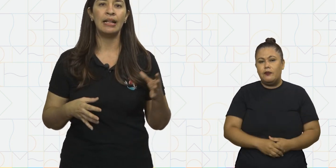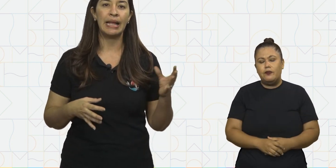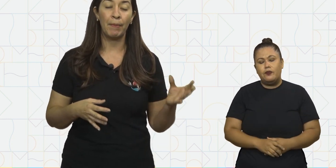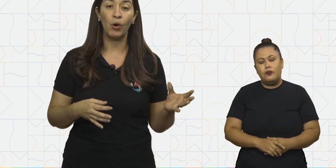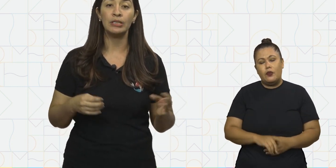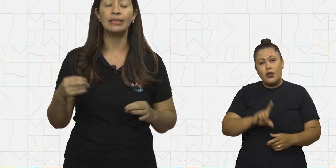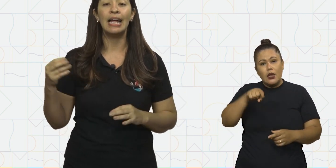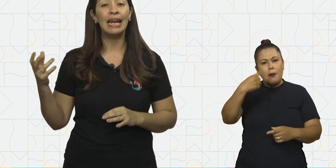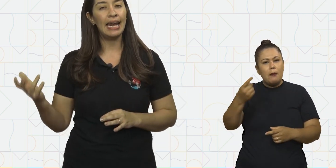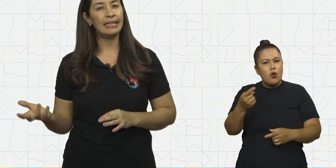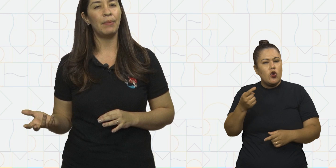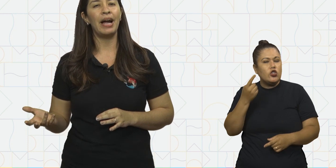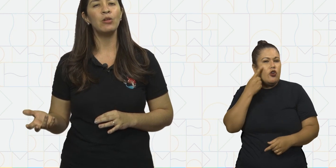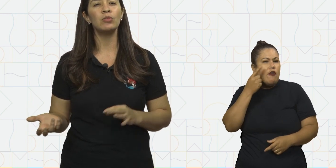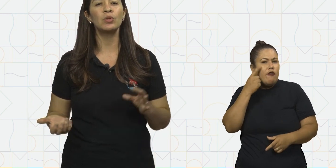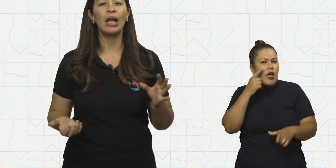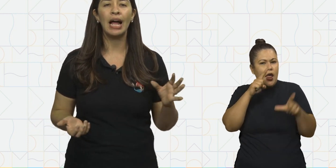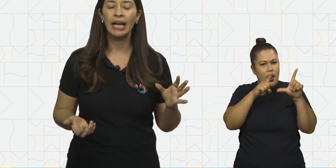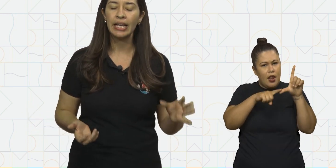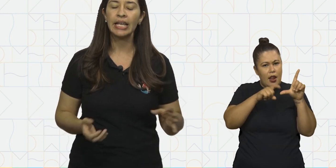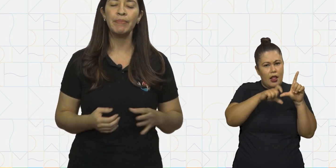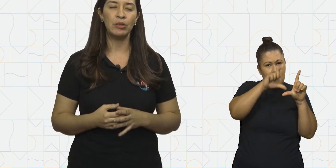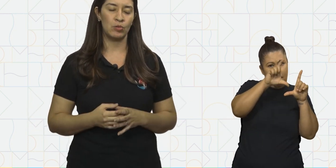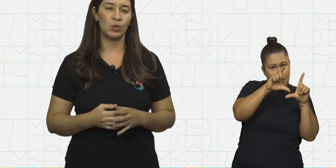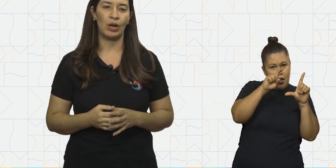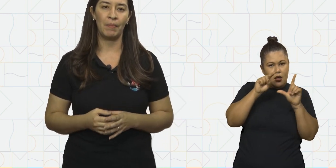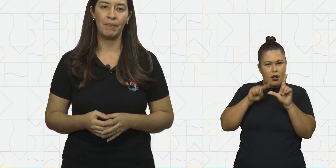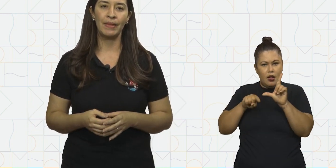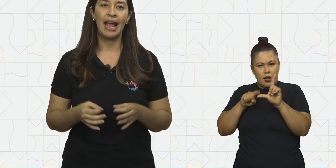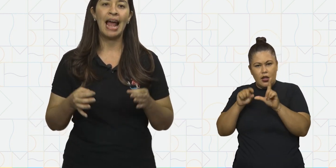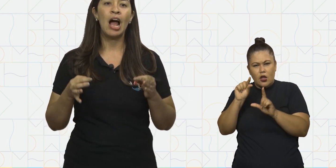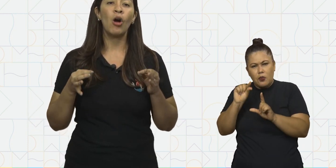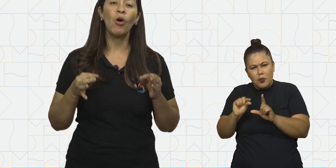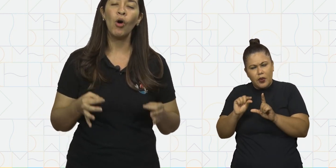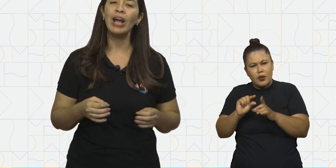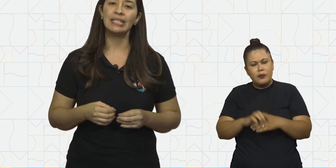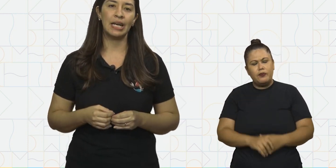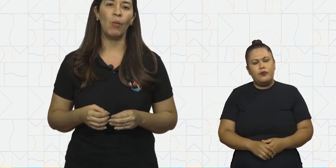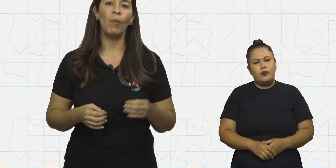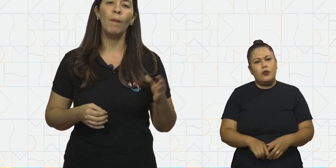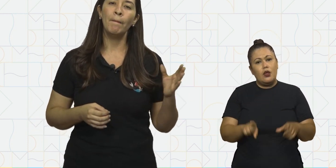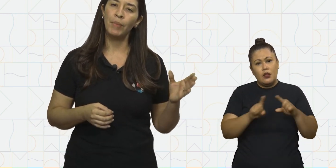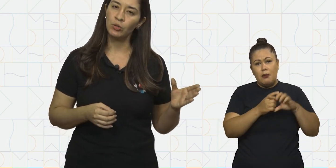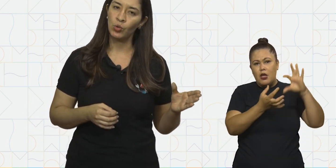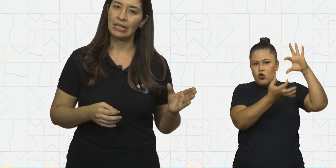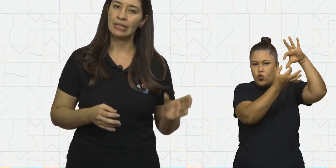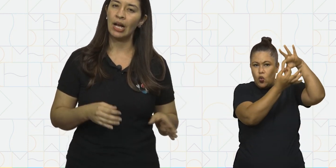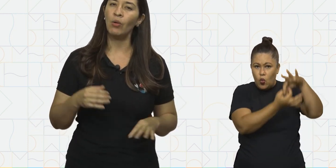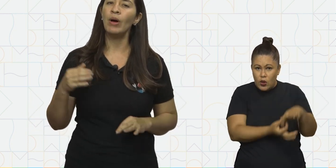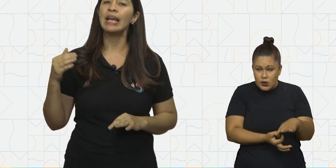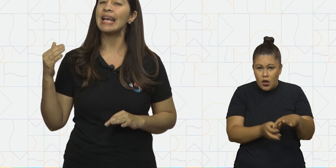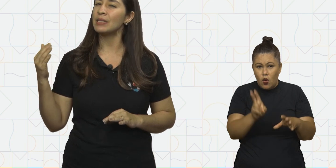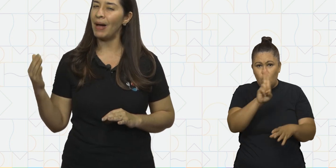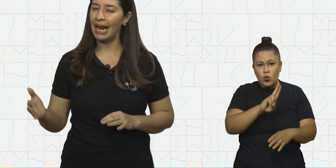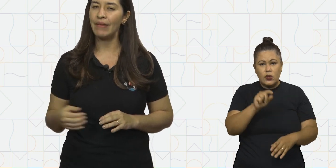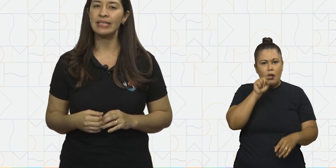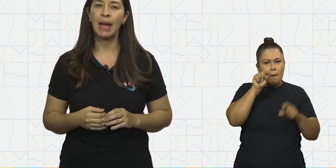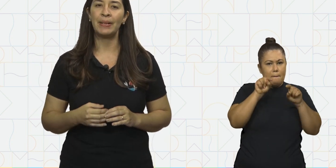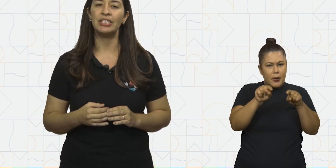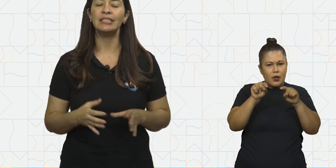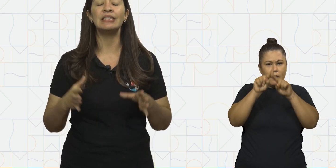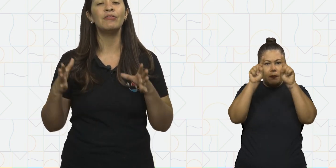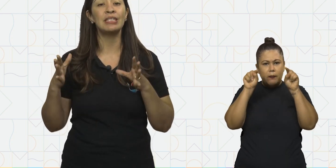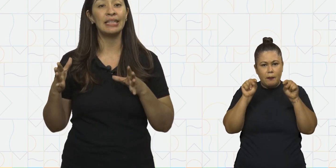palavras. Depois, letra maiúscula e minúscula. Coesão, pontuação e as